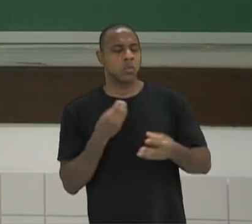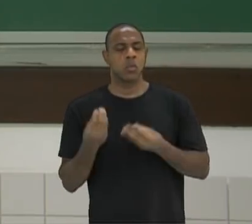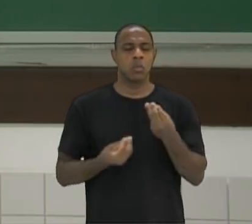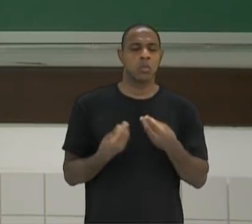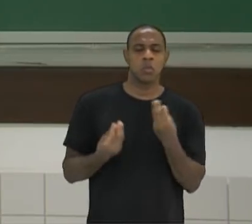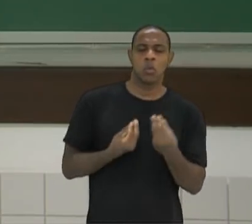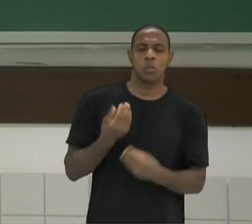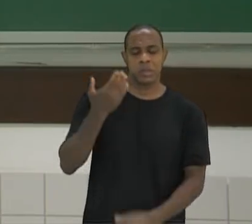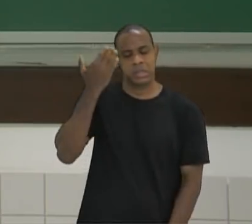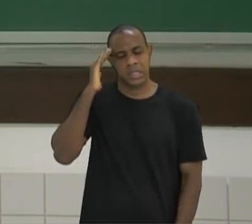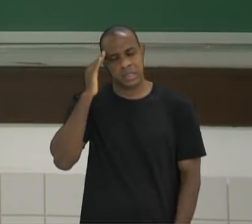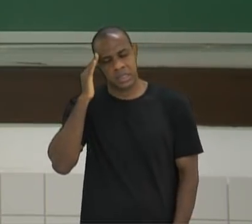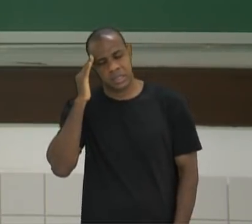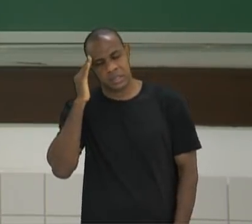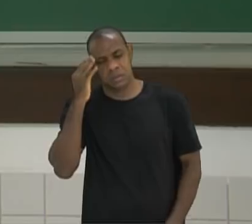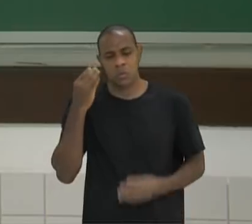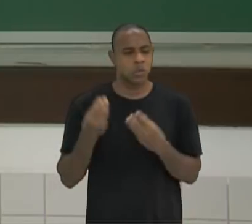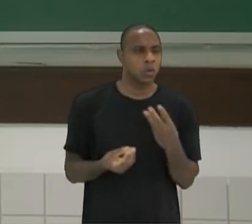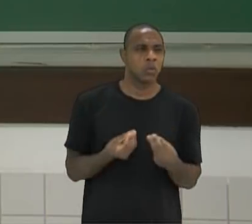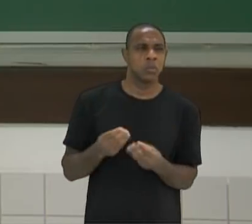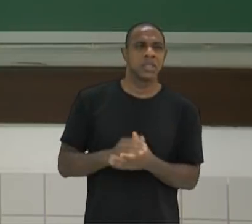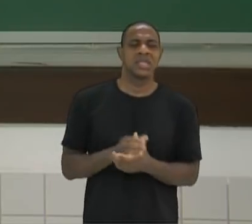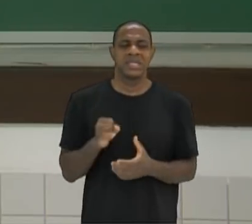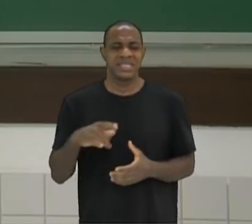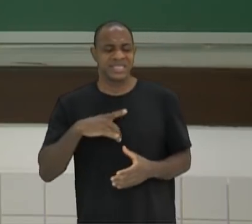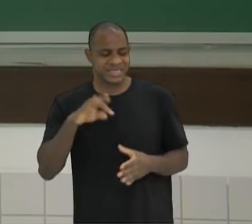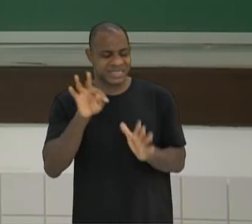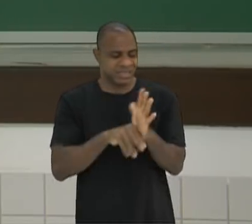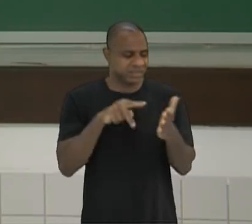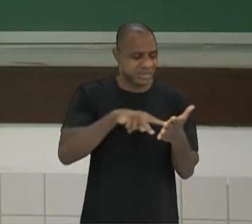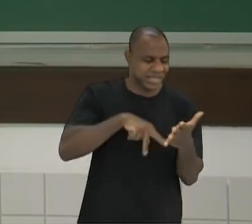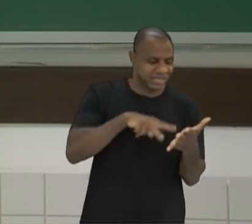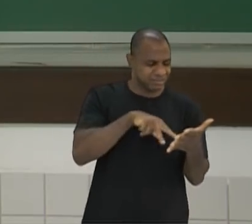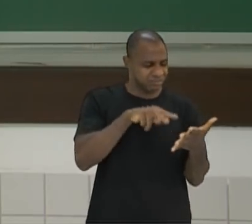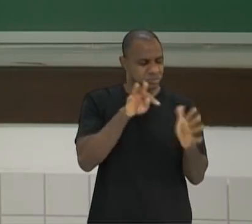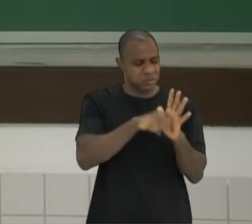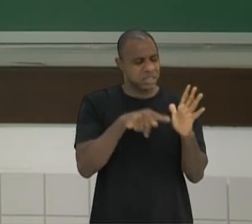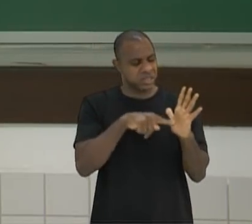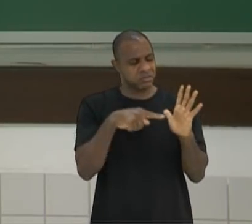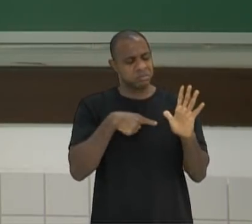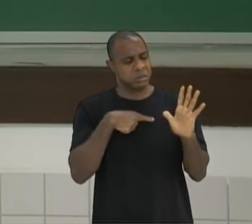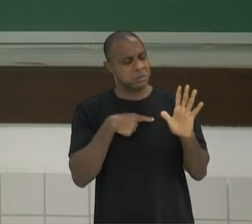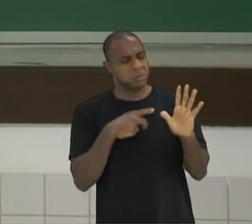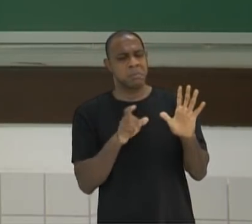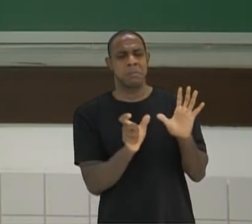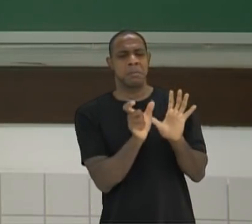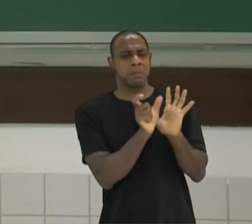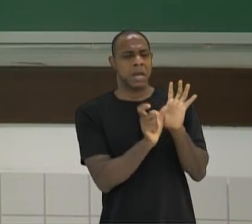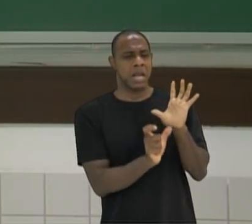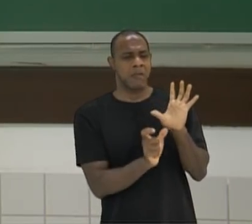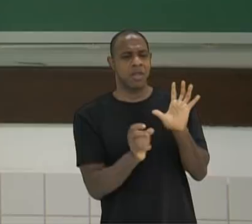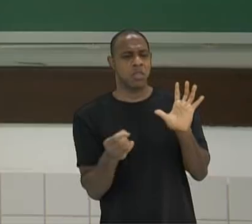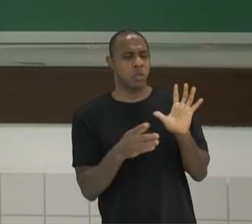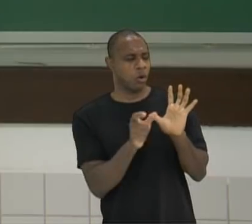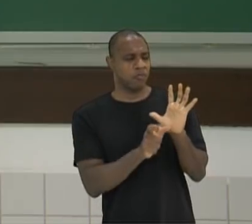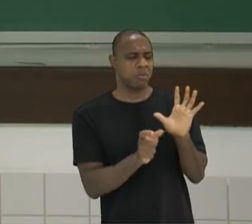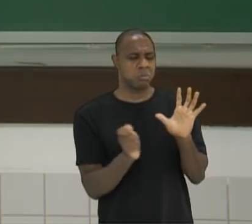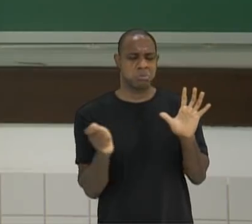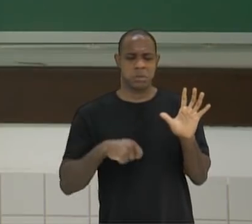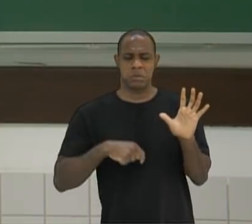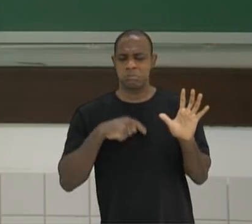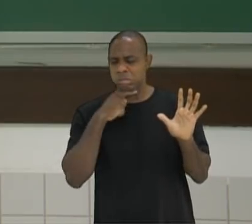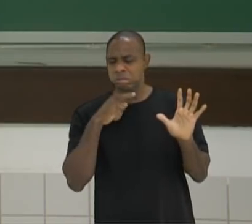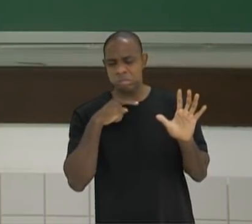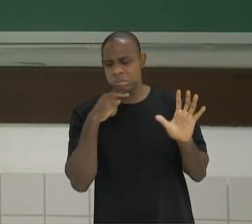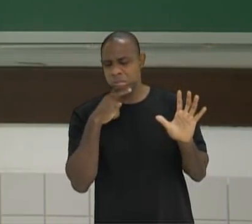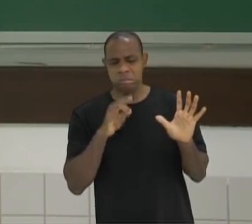entender, interpretar. Se nesse texto existir palavras novas, vocábulos novos, e que não seja possível eu fazer